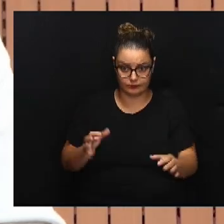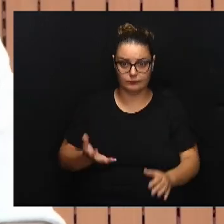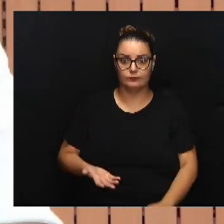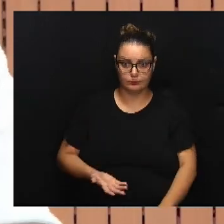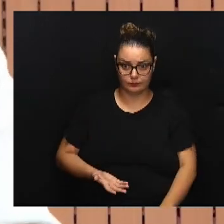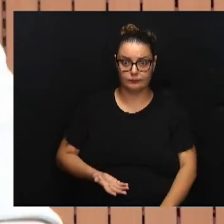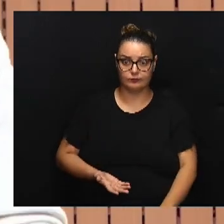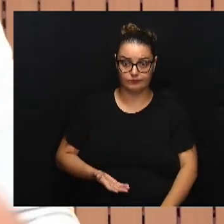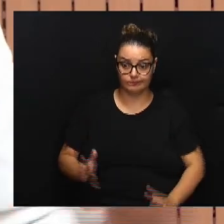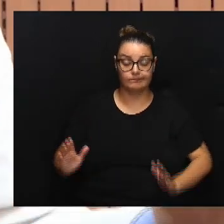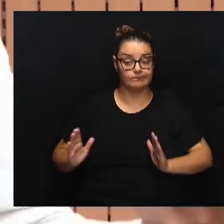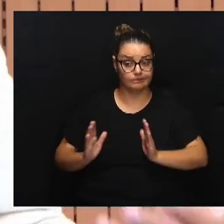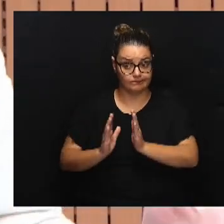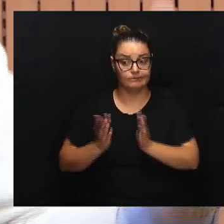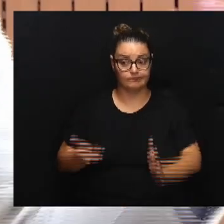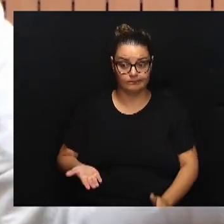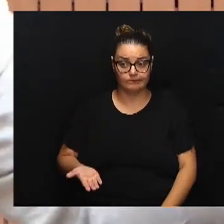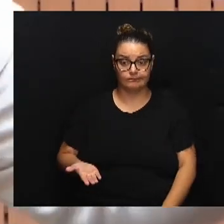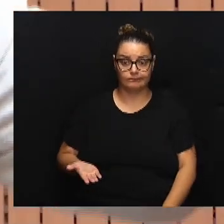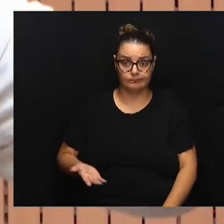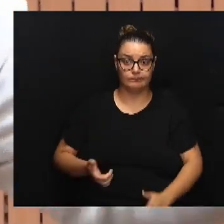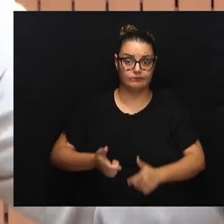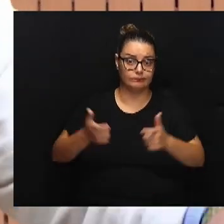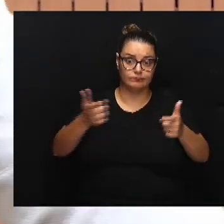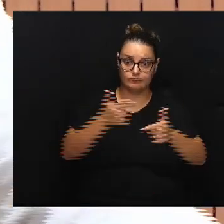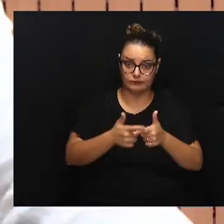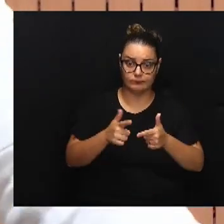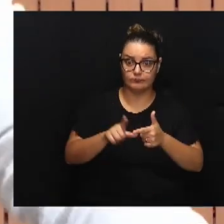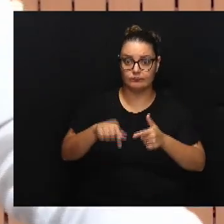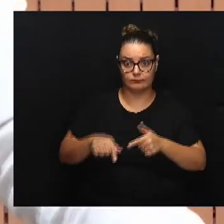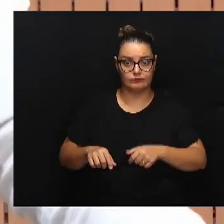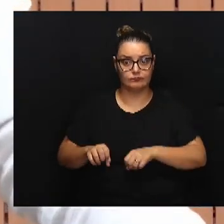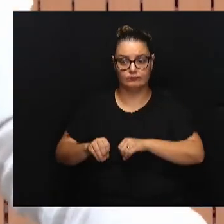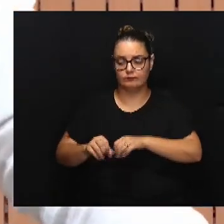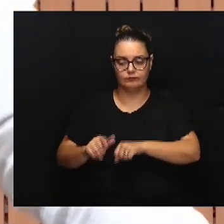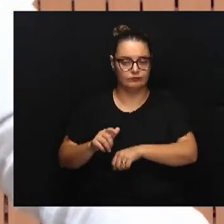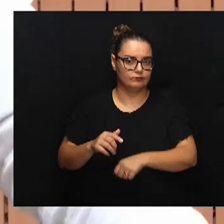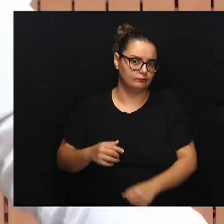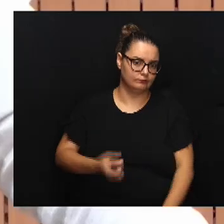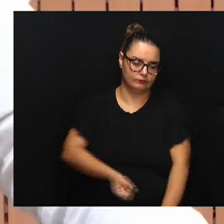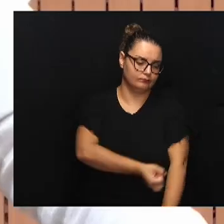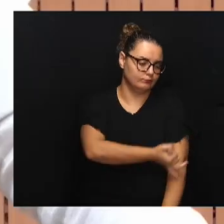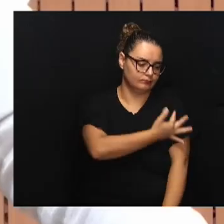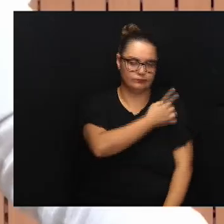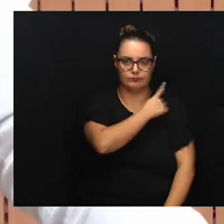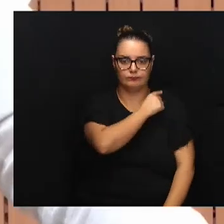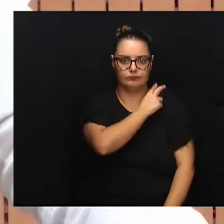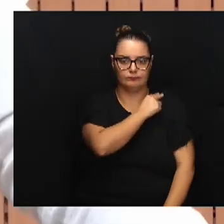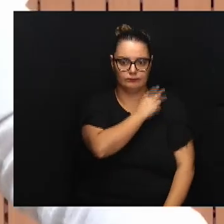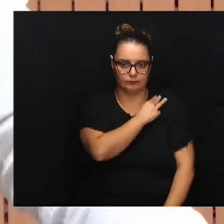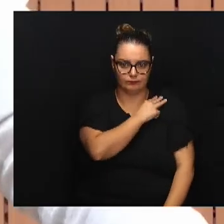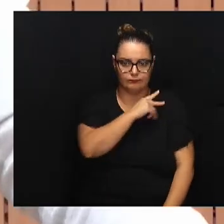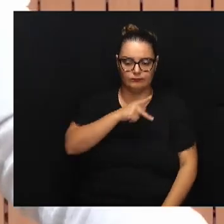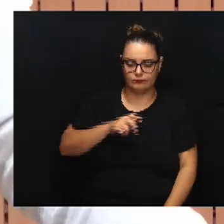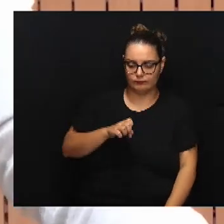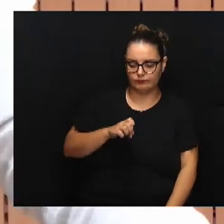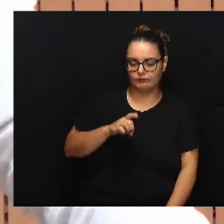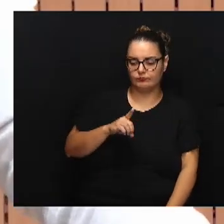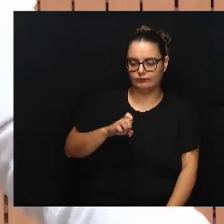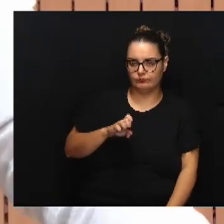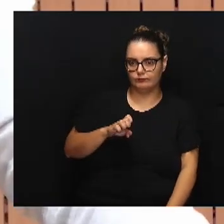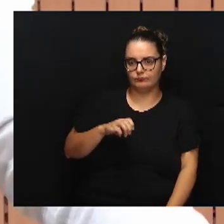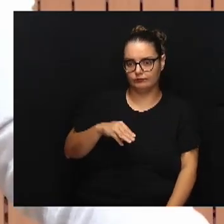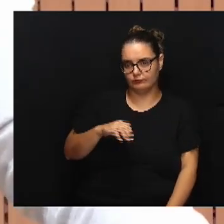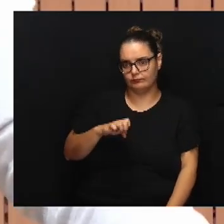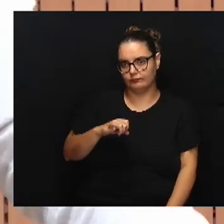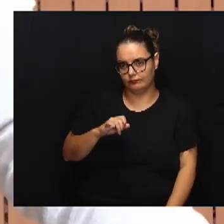ser enfrentada. E um dos grandes gargalos é o ensino médio, nós sabemos, né? Então, o PED-6 vem nesse sentido,